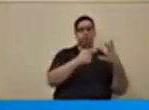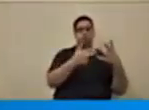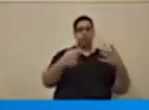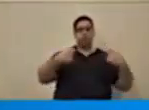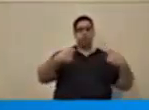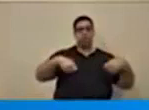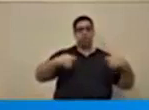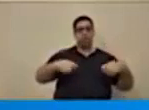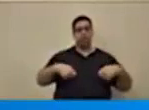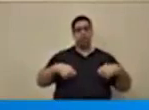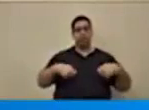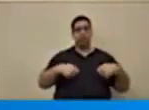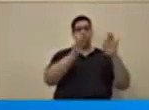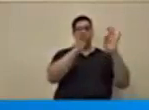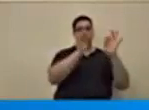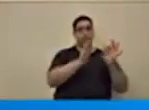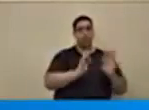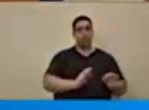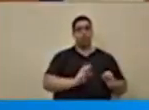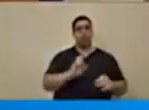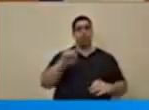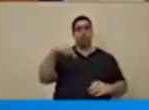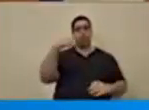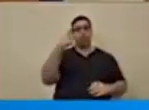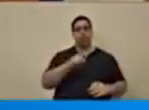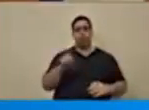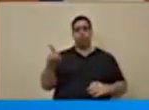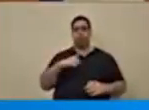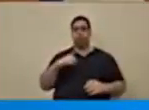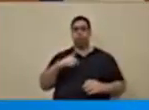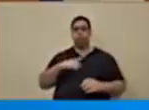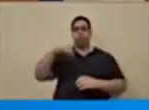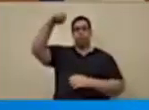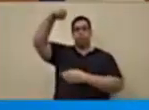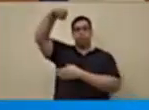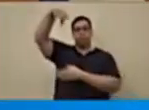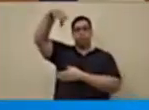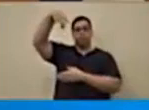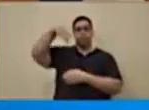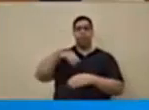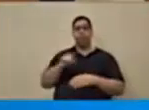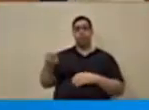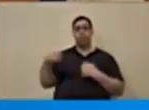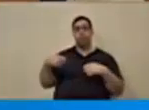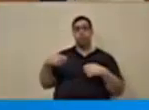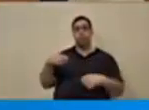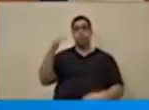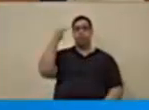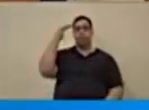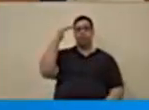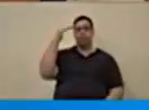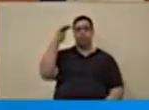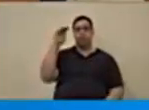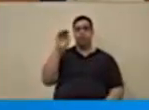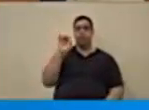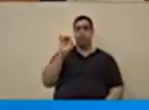vocês possam realmente ter a iluminação. É justo vocês terem. Só que o que vocês têm que também observarem, que não depende só